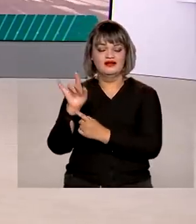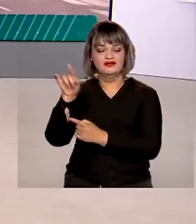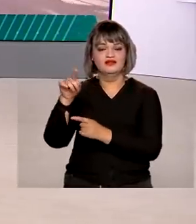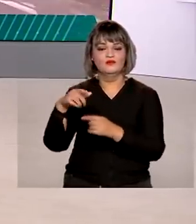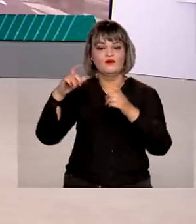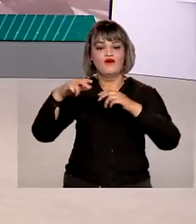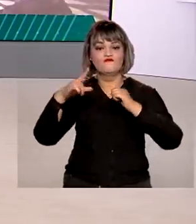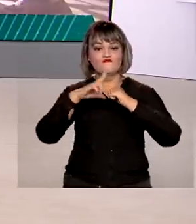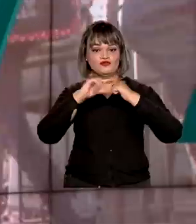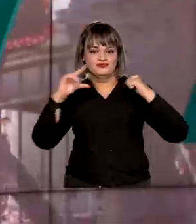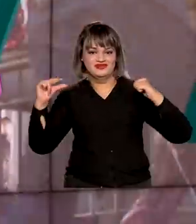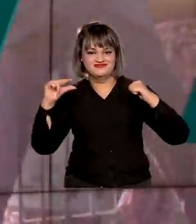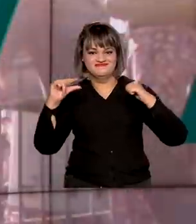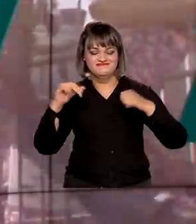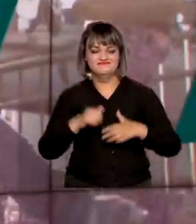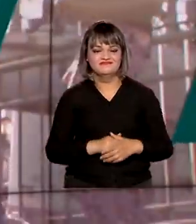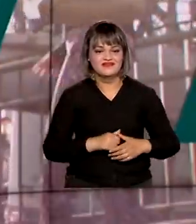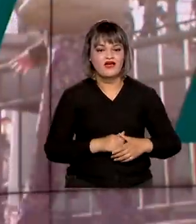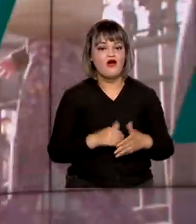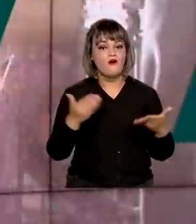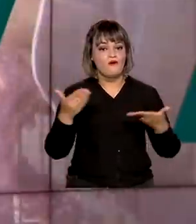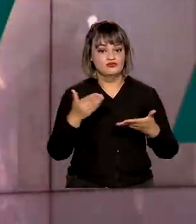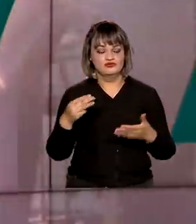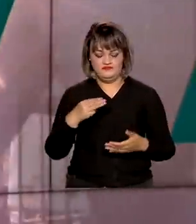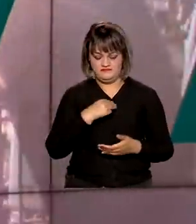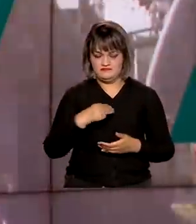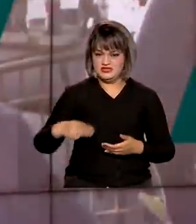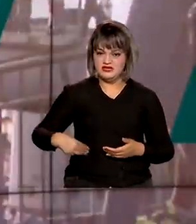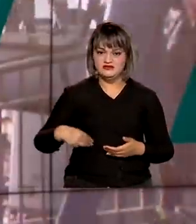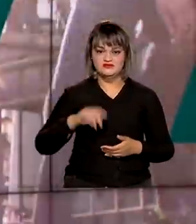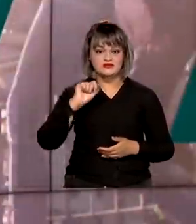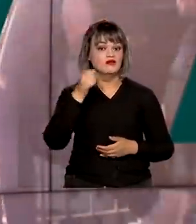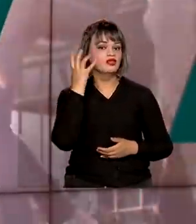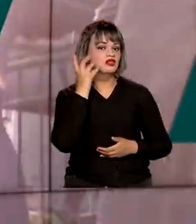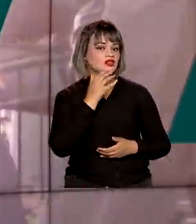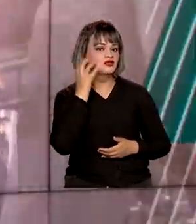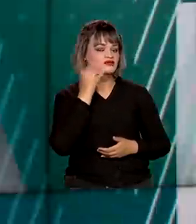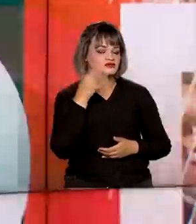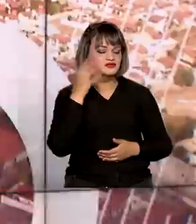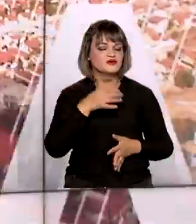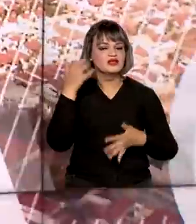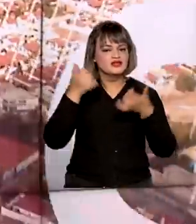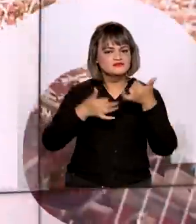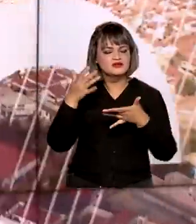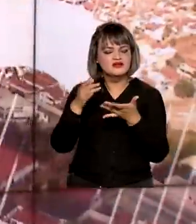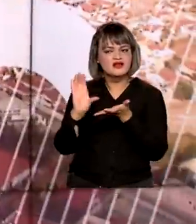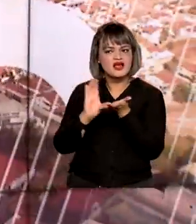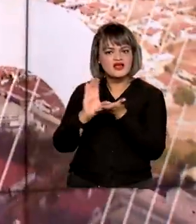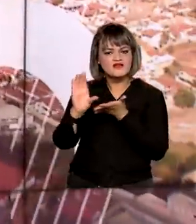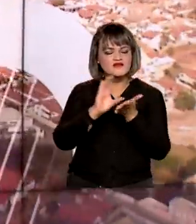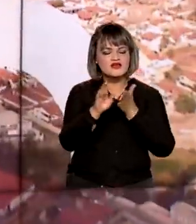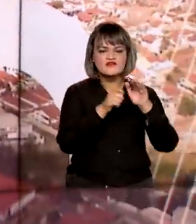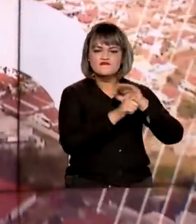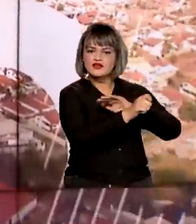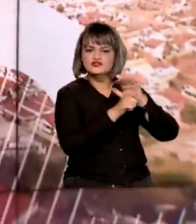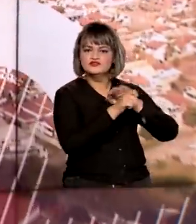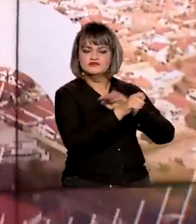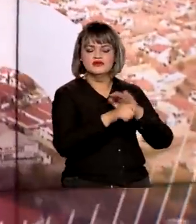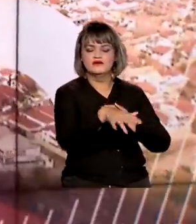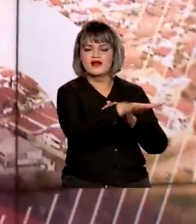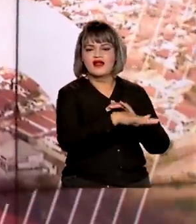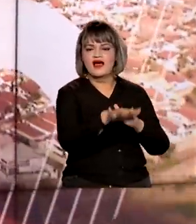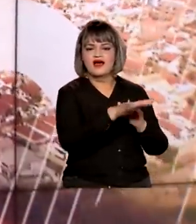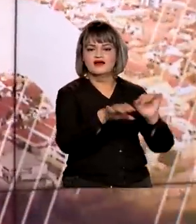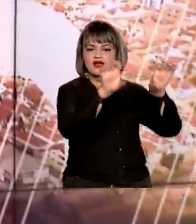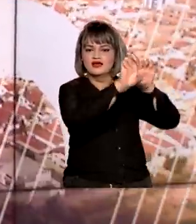rádio A Voz do Brasil hoje o ministro Tarcísio de Freitas faz um balanço dos investimentos do governo federal no